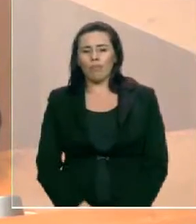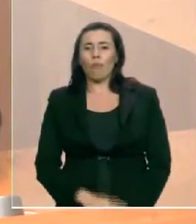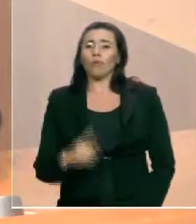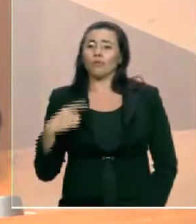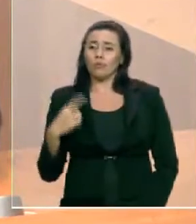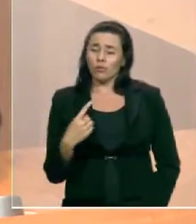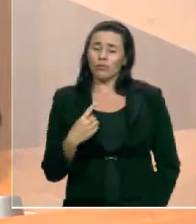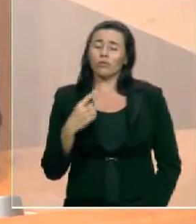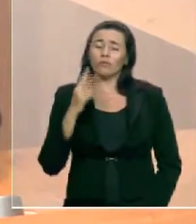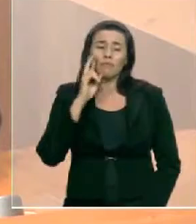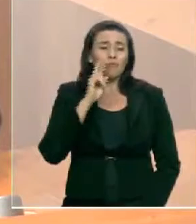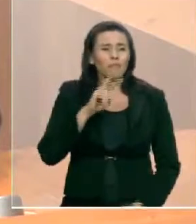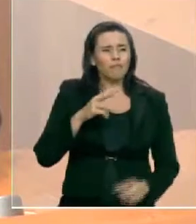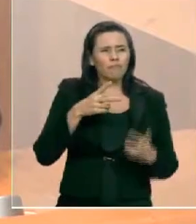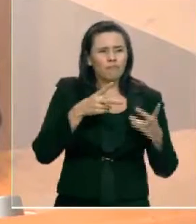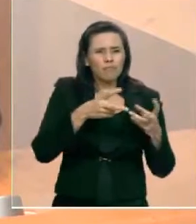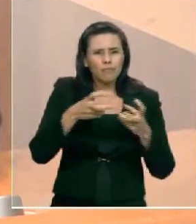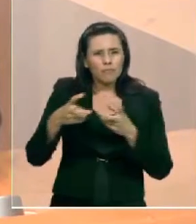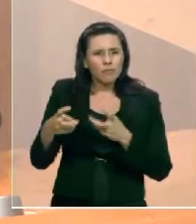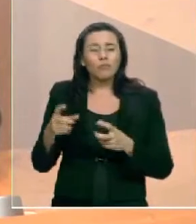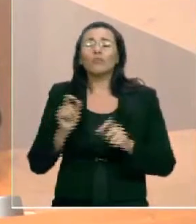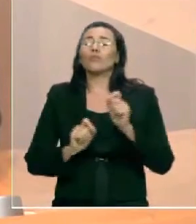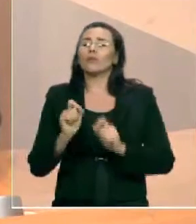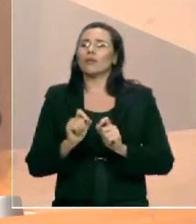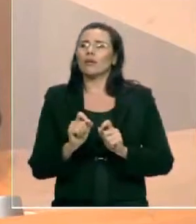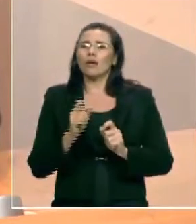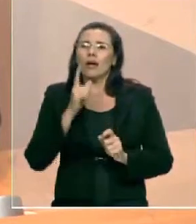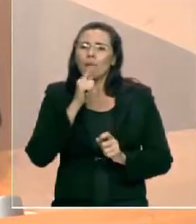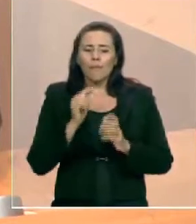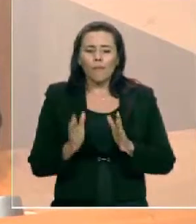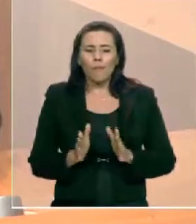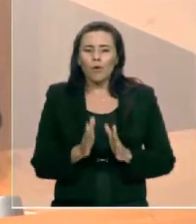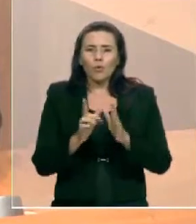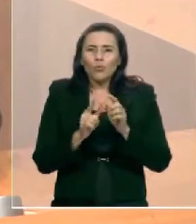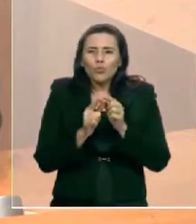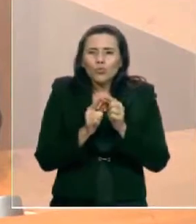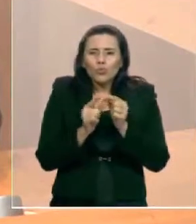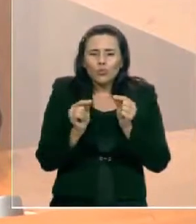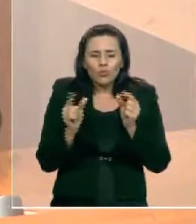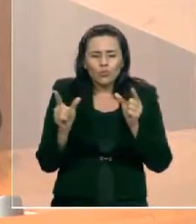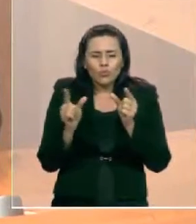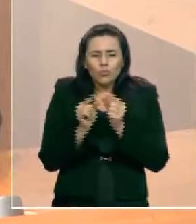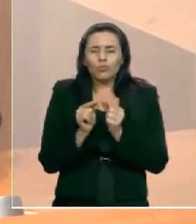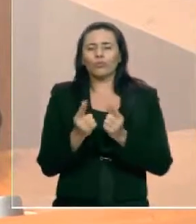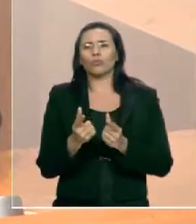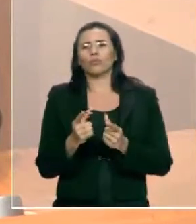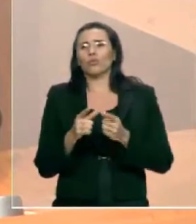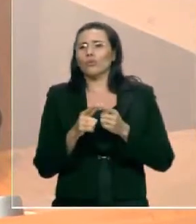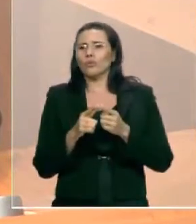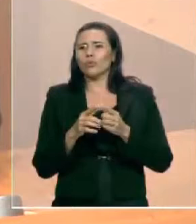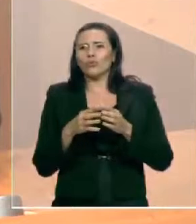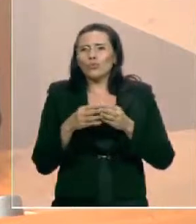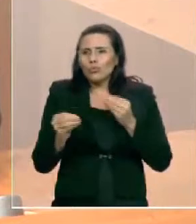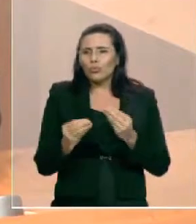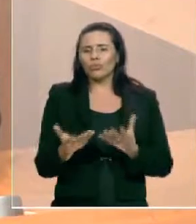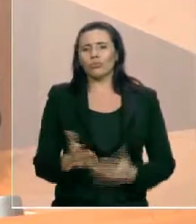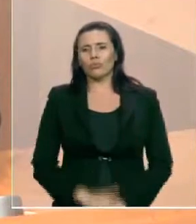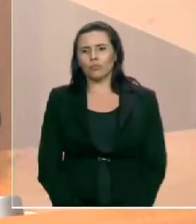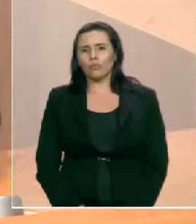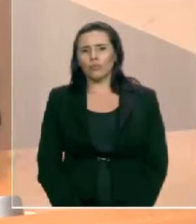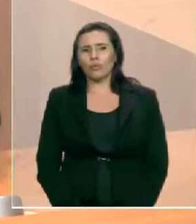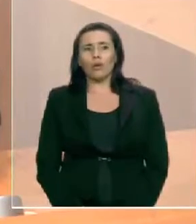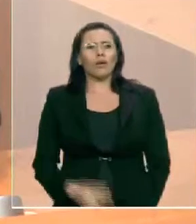vendo problema em São Paulo, estamos vendo inúmeros estados com problemas mais sérios do que o nosso. E